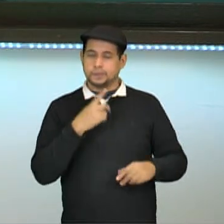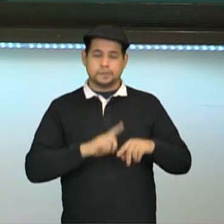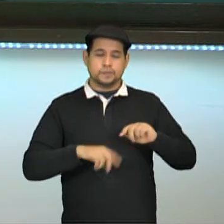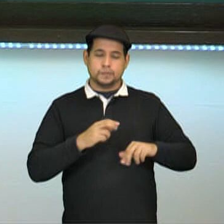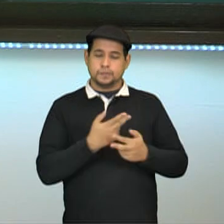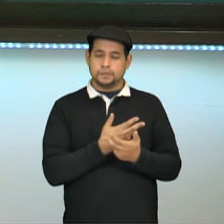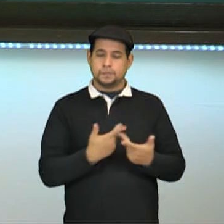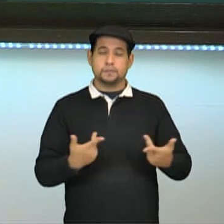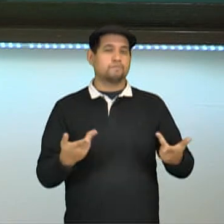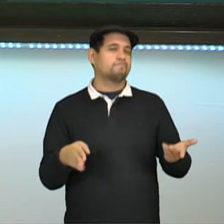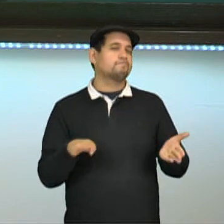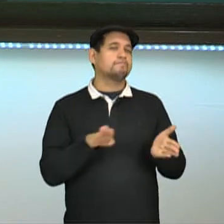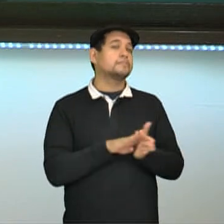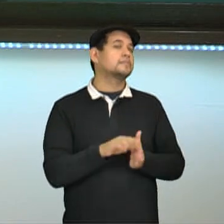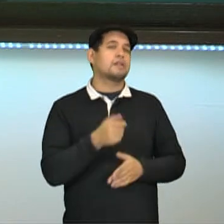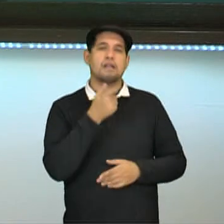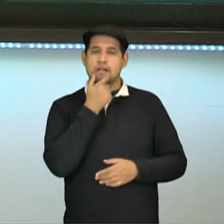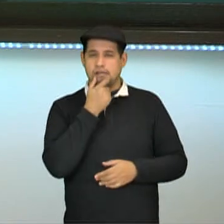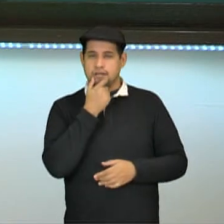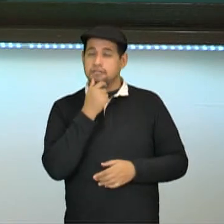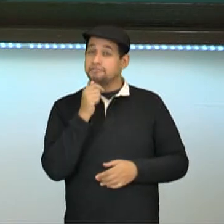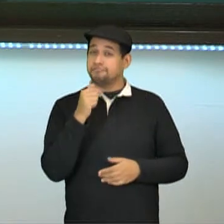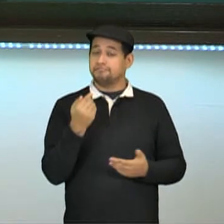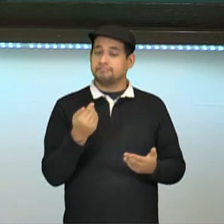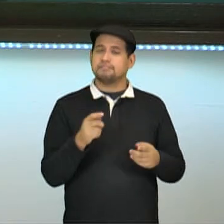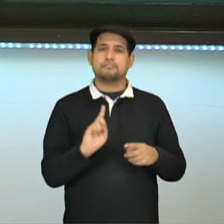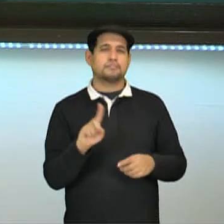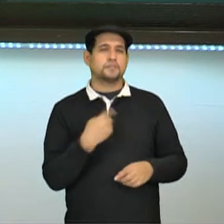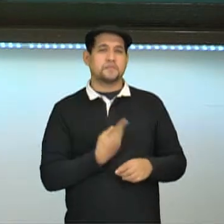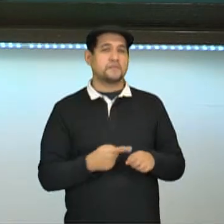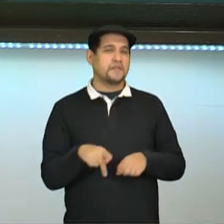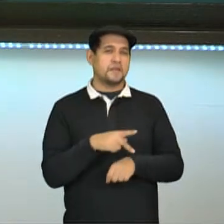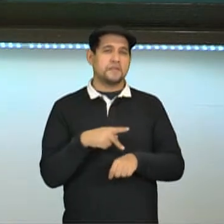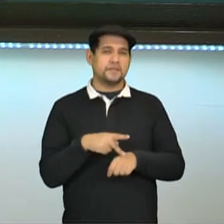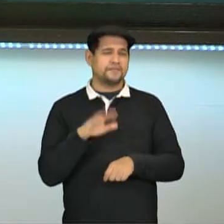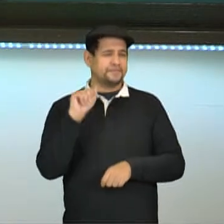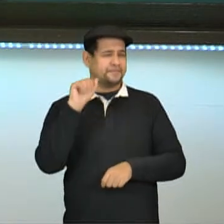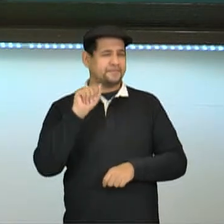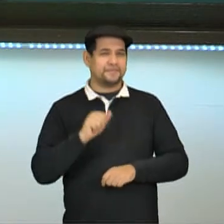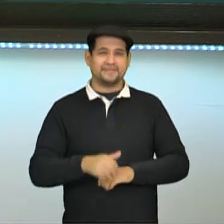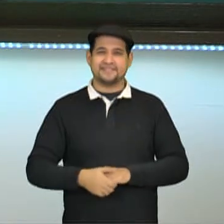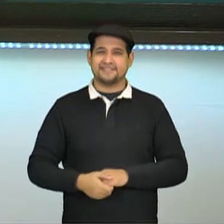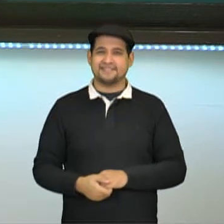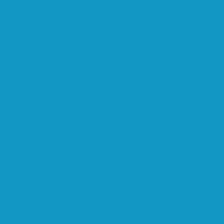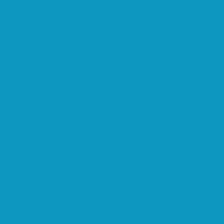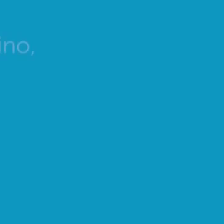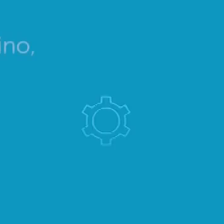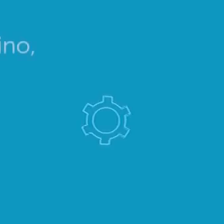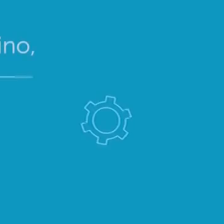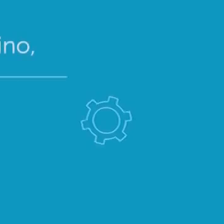produtos que vierem da Inglaterra aqui para o nosso país. Até a próxima, gente!